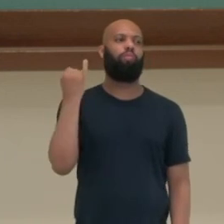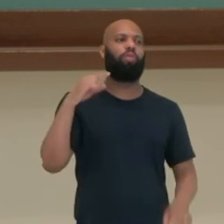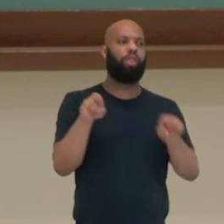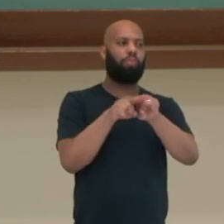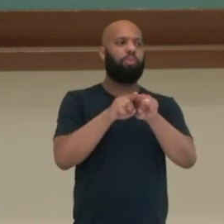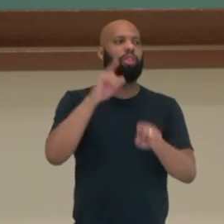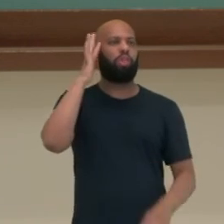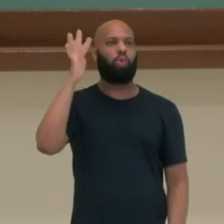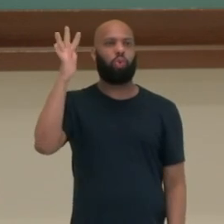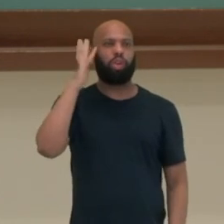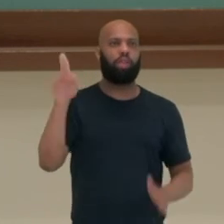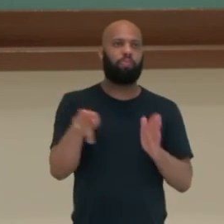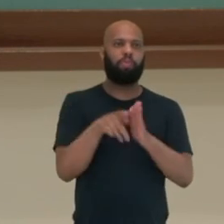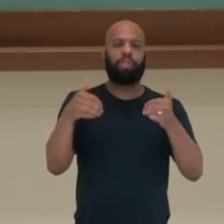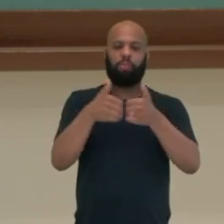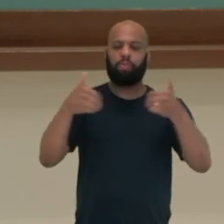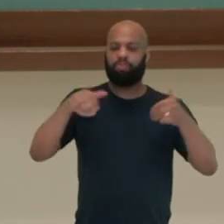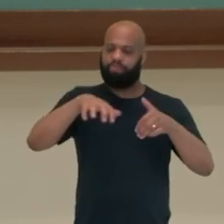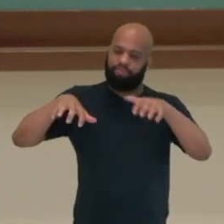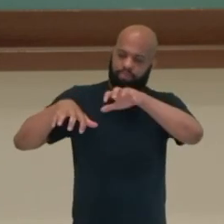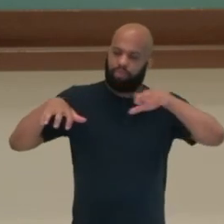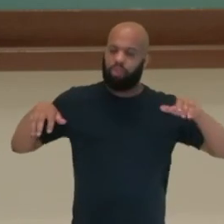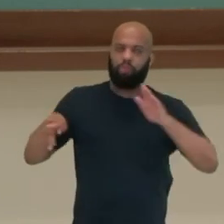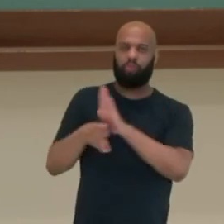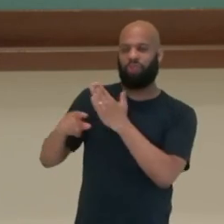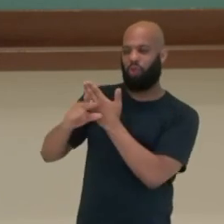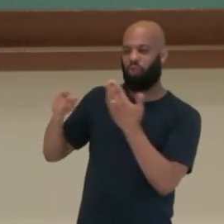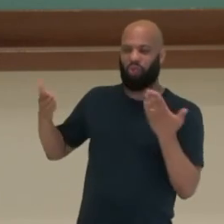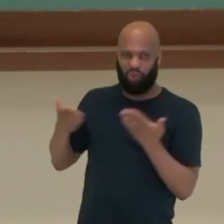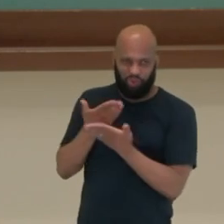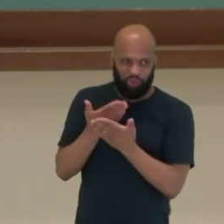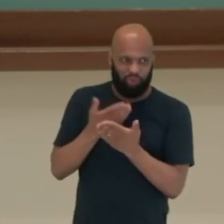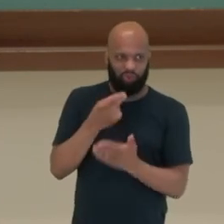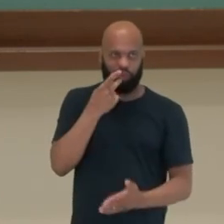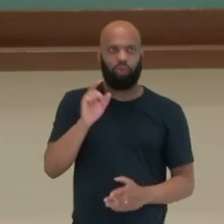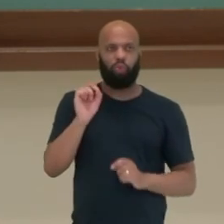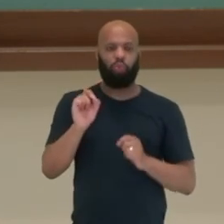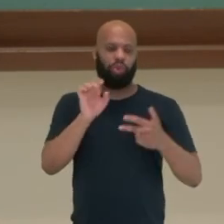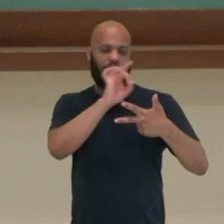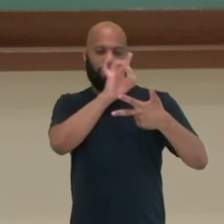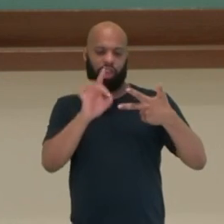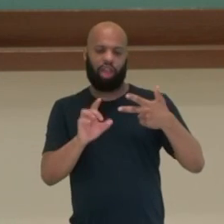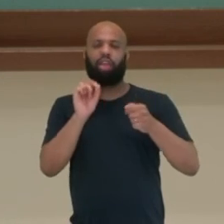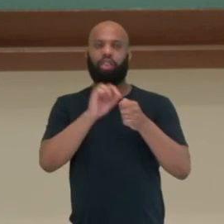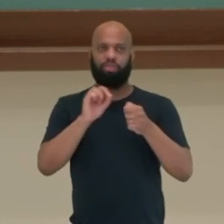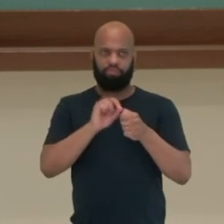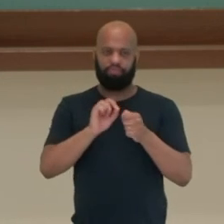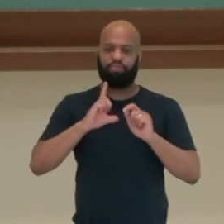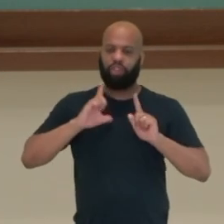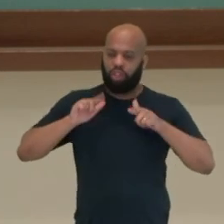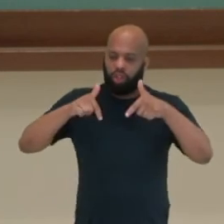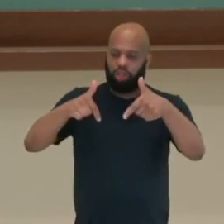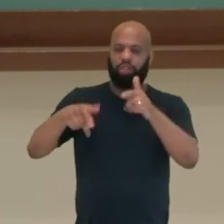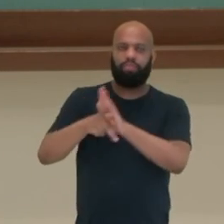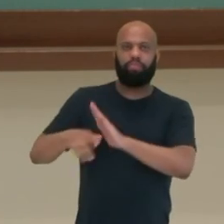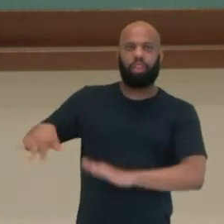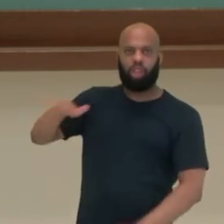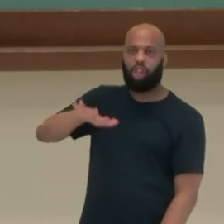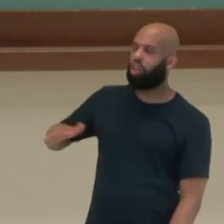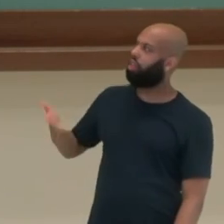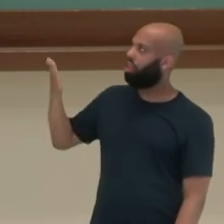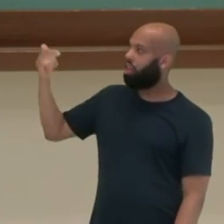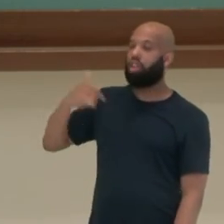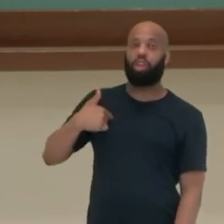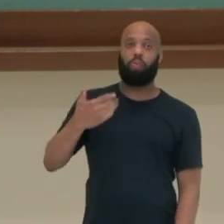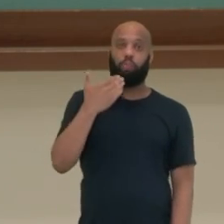teoria da tripartição dos poderes de Montesquieu. O que fazem cada um dos poderes que atuam nesse local era o que